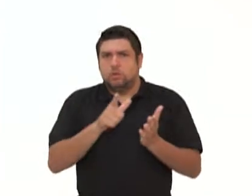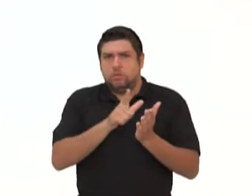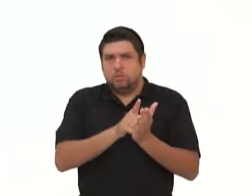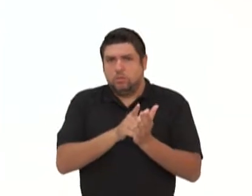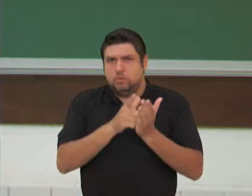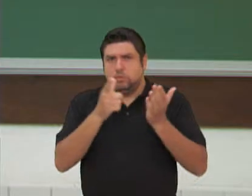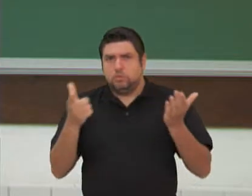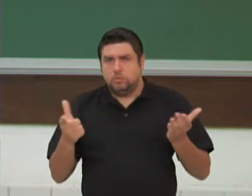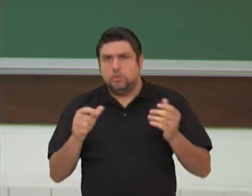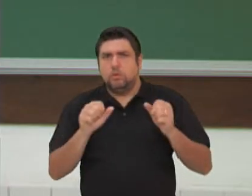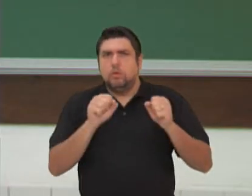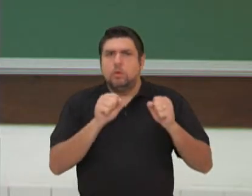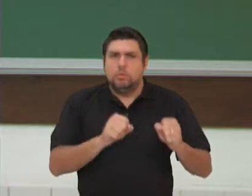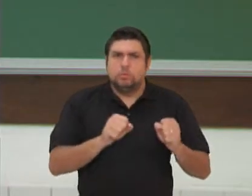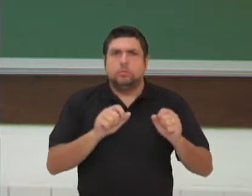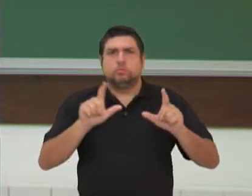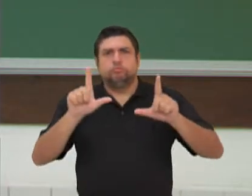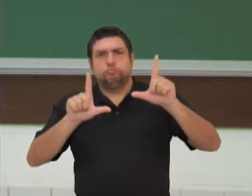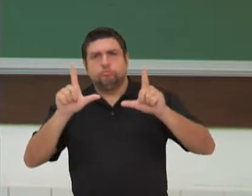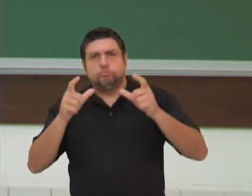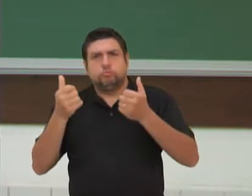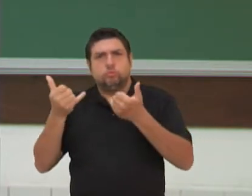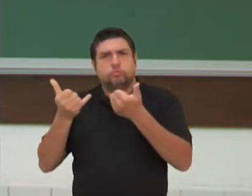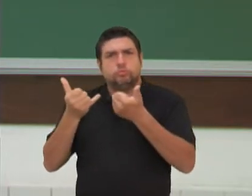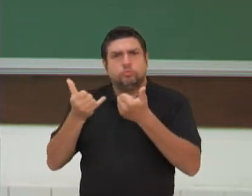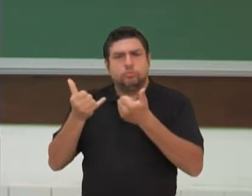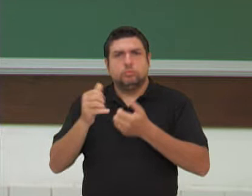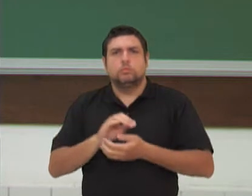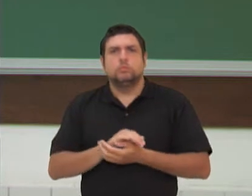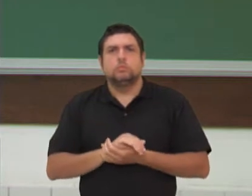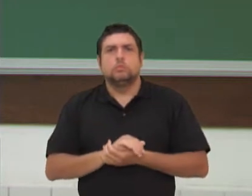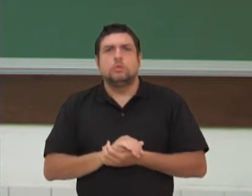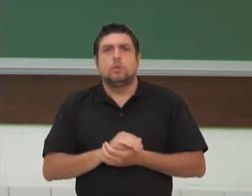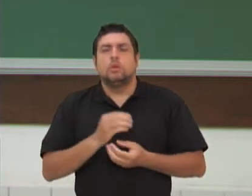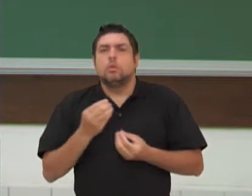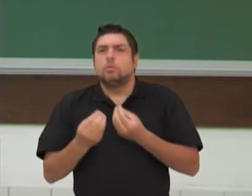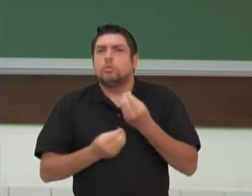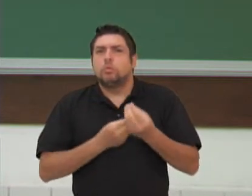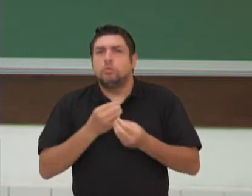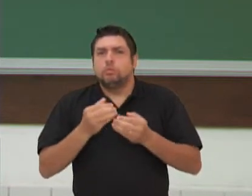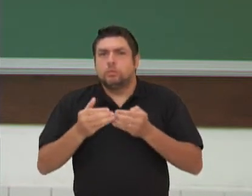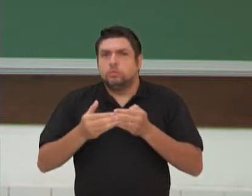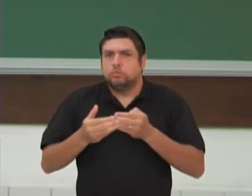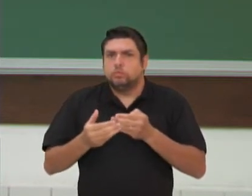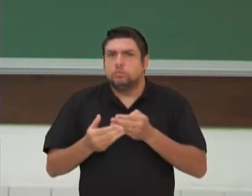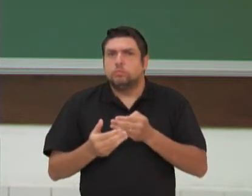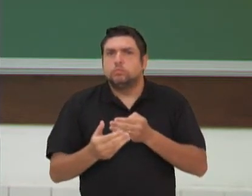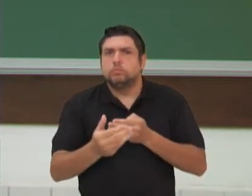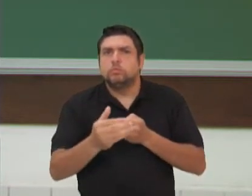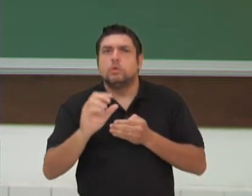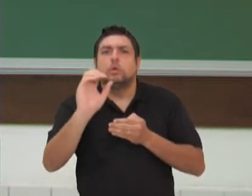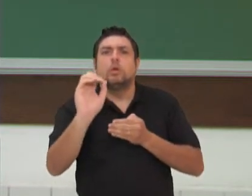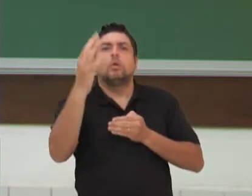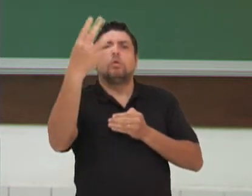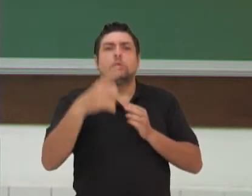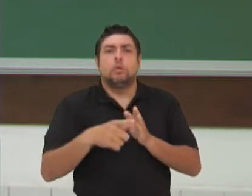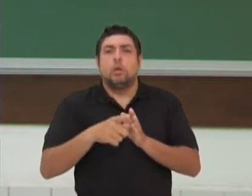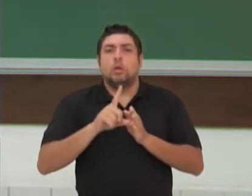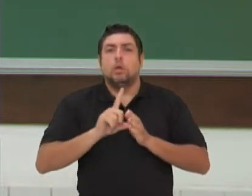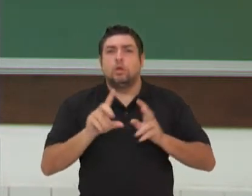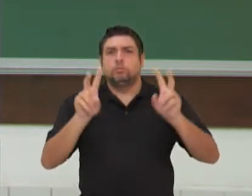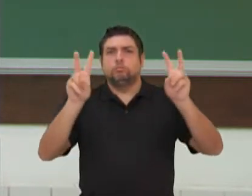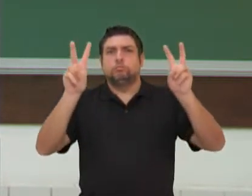textual reportagem, notícia, ok? Então, vai antecipar aquele elemento, o tema, sobre algo, sobre alguém.